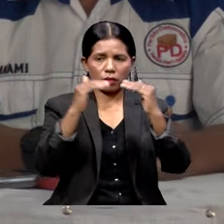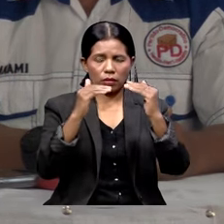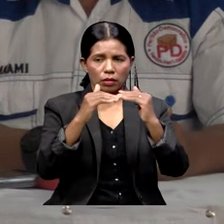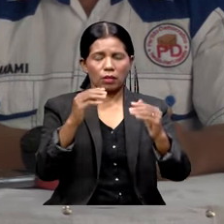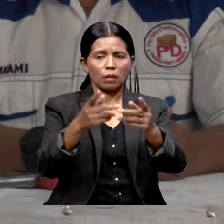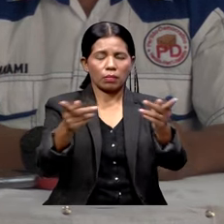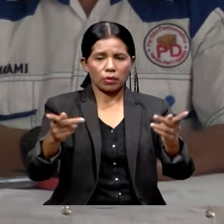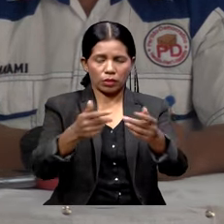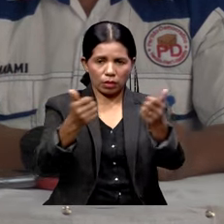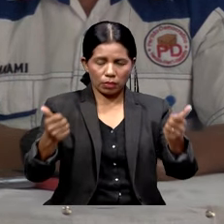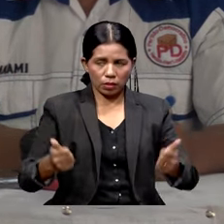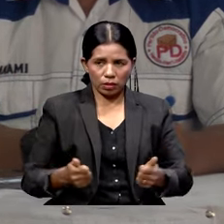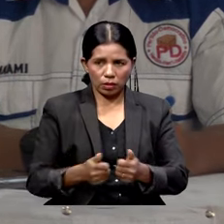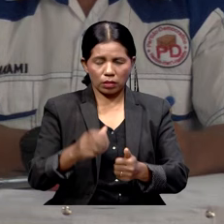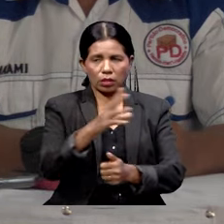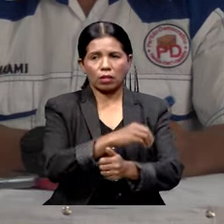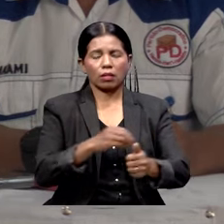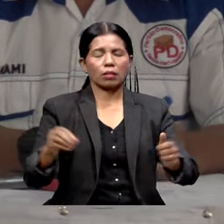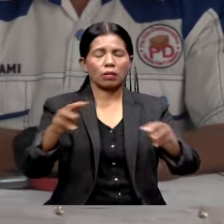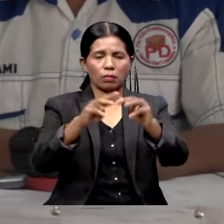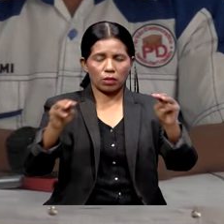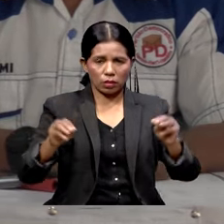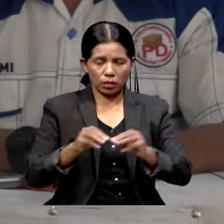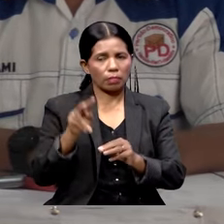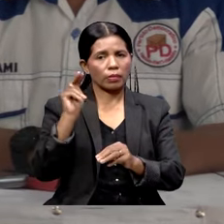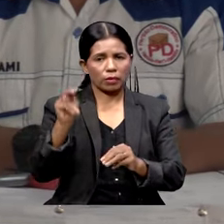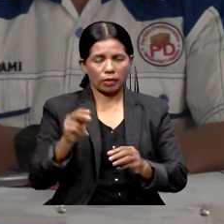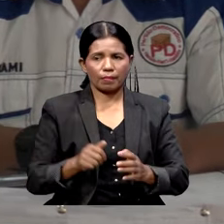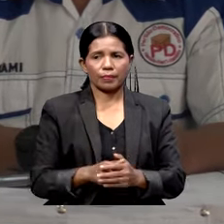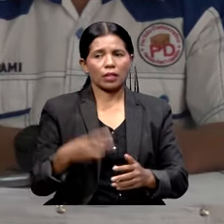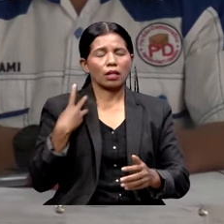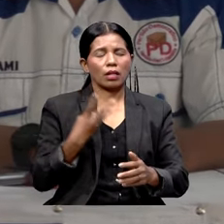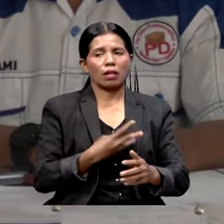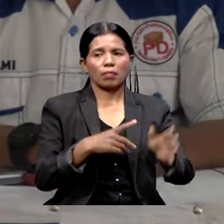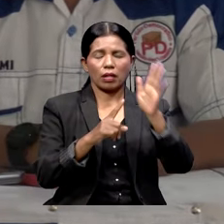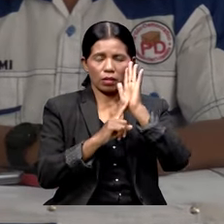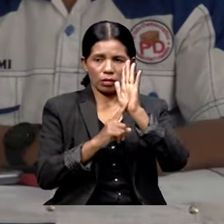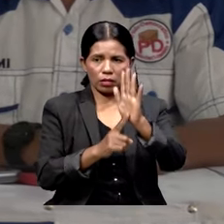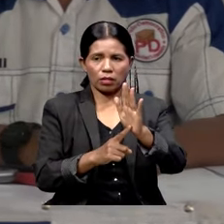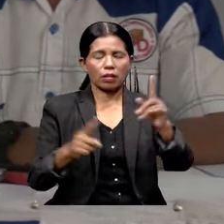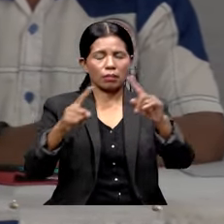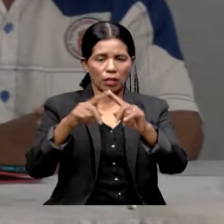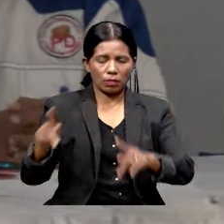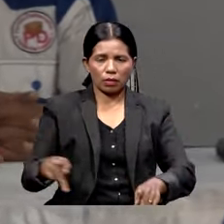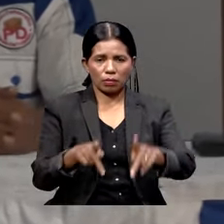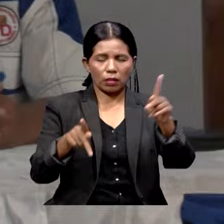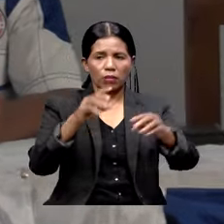posto administrativo na conferência municipal linha. Ami informa ba público